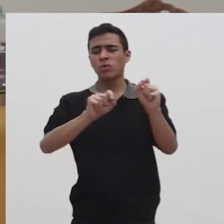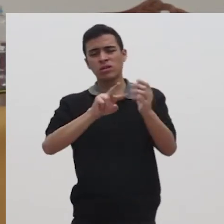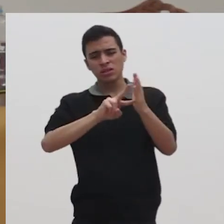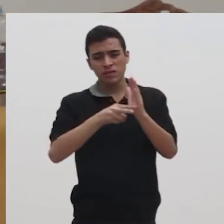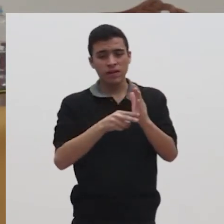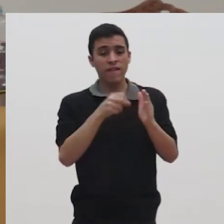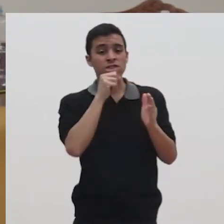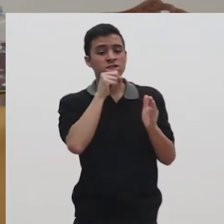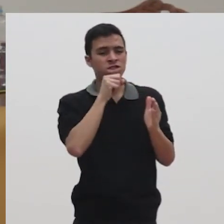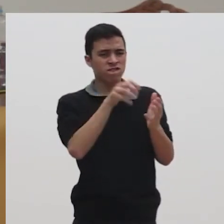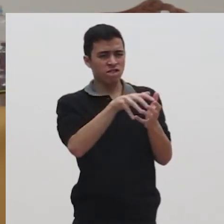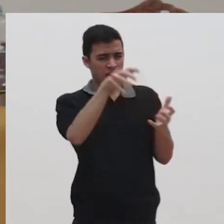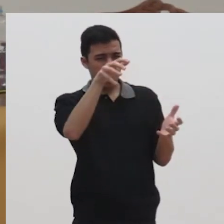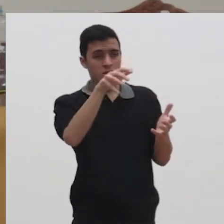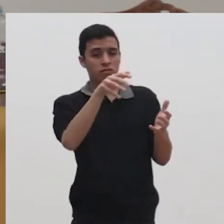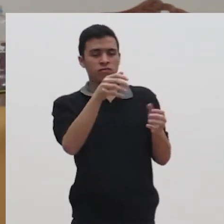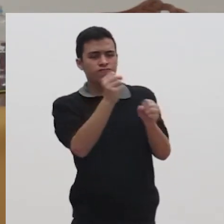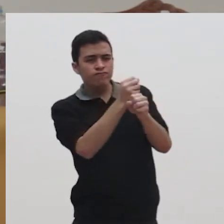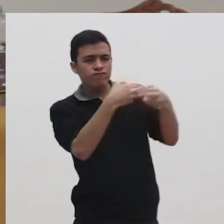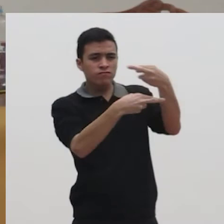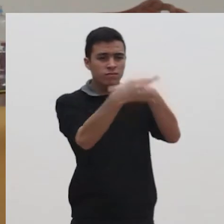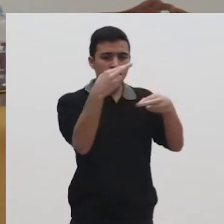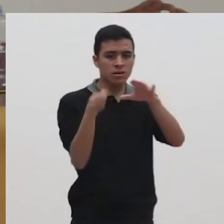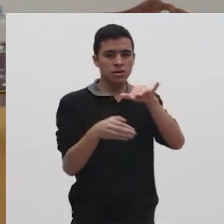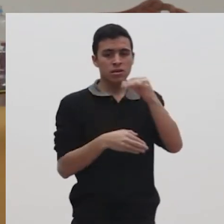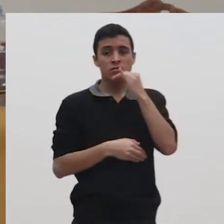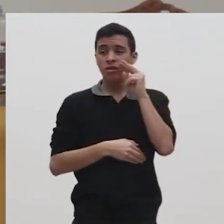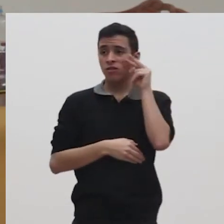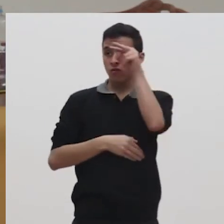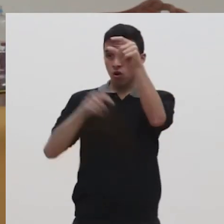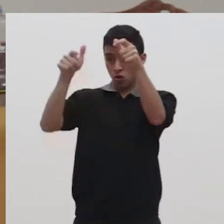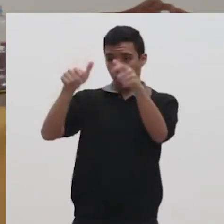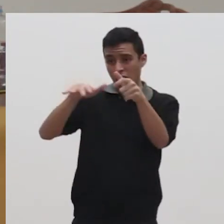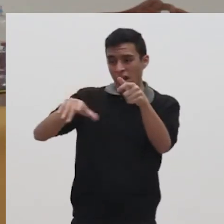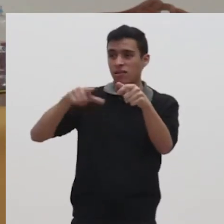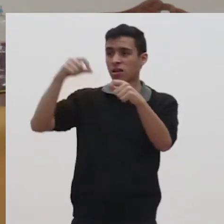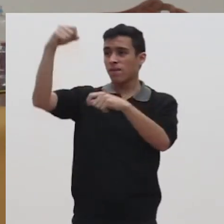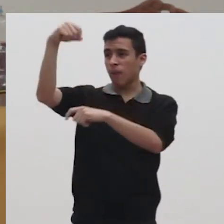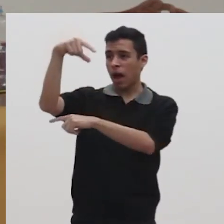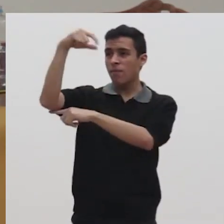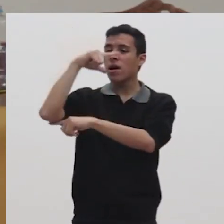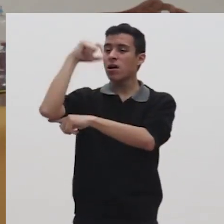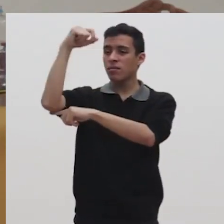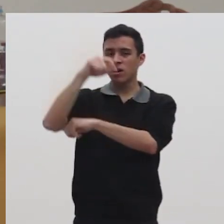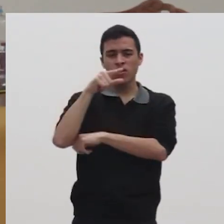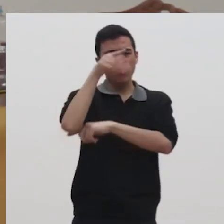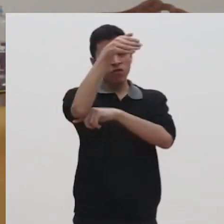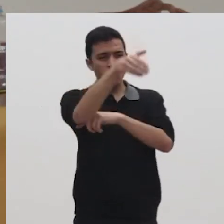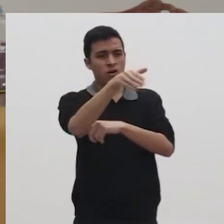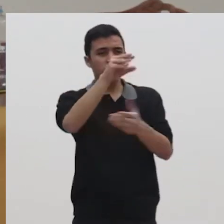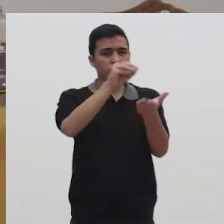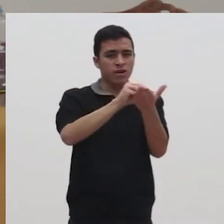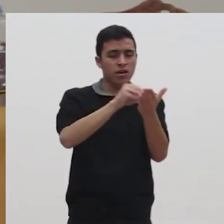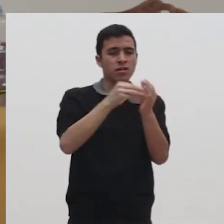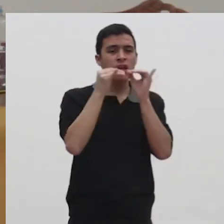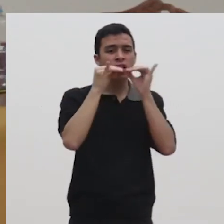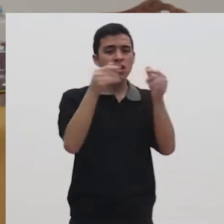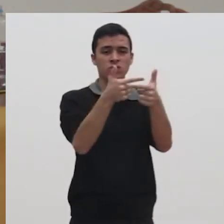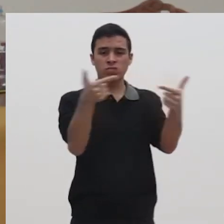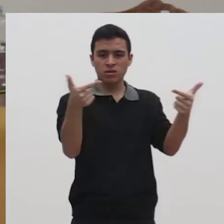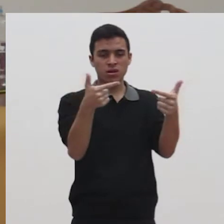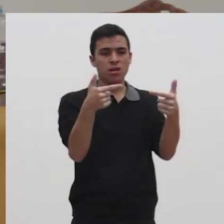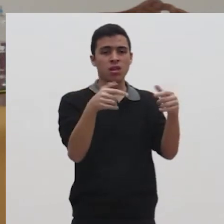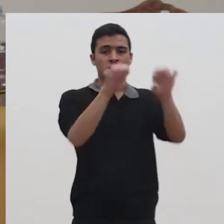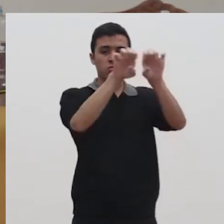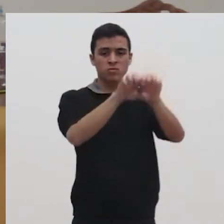prédios antigos. Eu vou nas sociais aplicadas, tem goteira. Eu vou no Politécnico, tem goteira. Eu vou na biológica, falta infraestrutura elétrica,